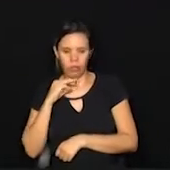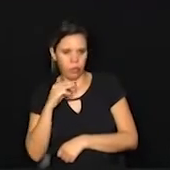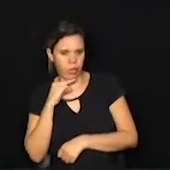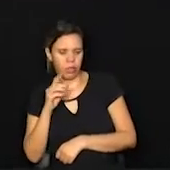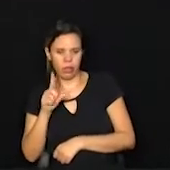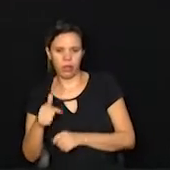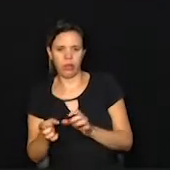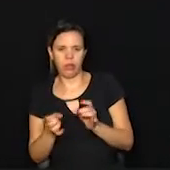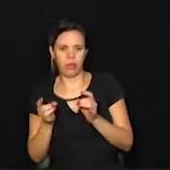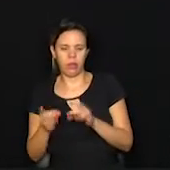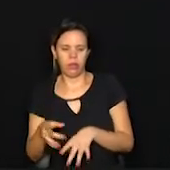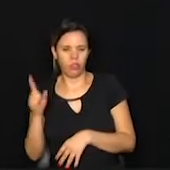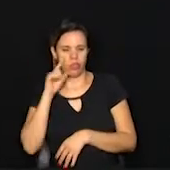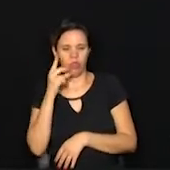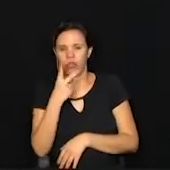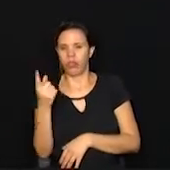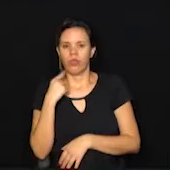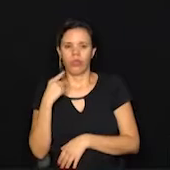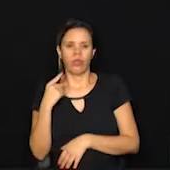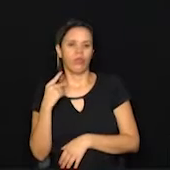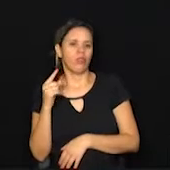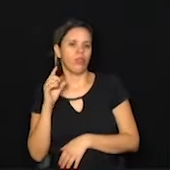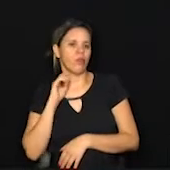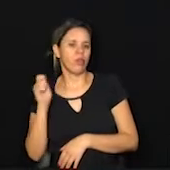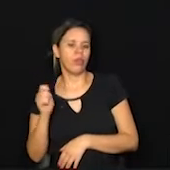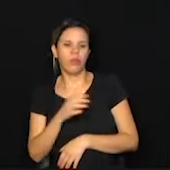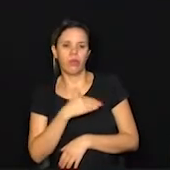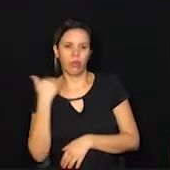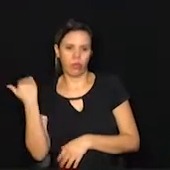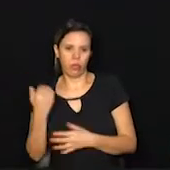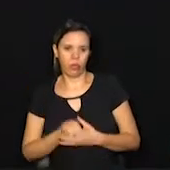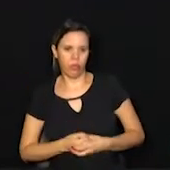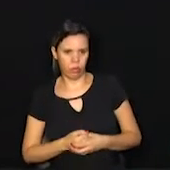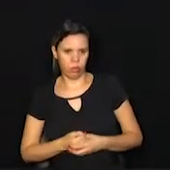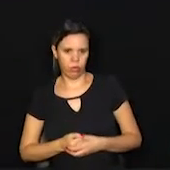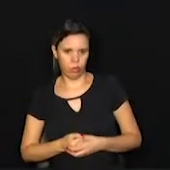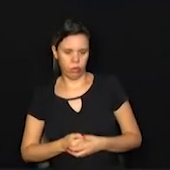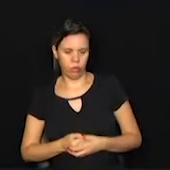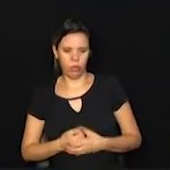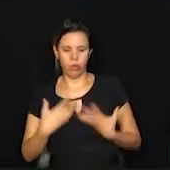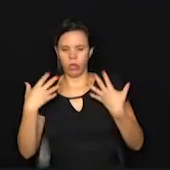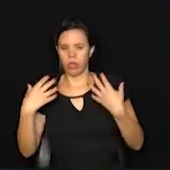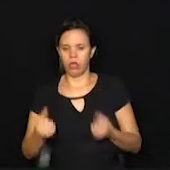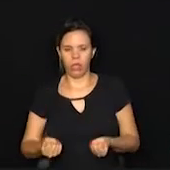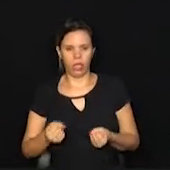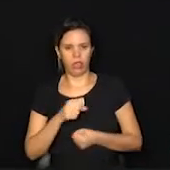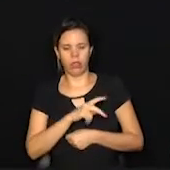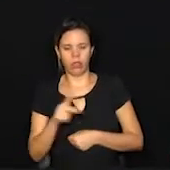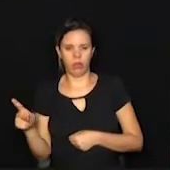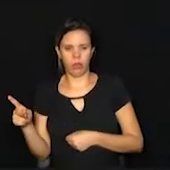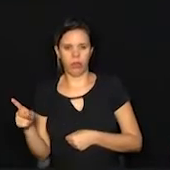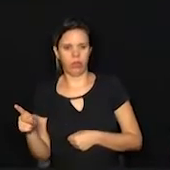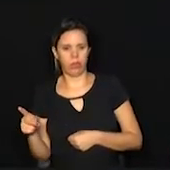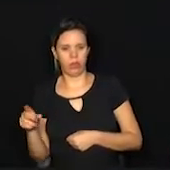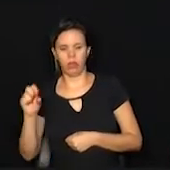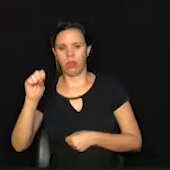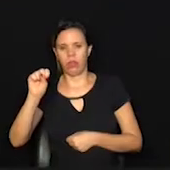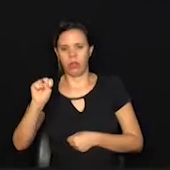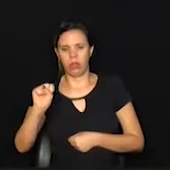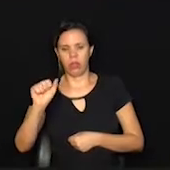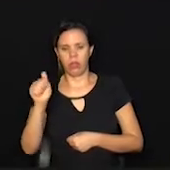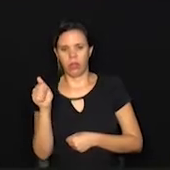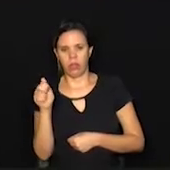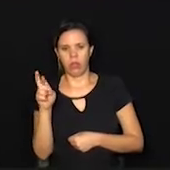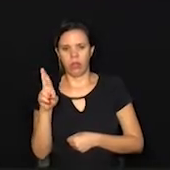e sai no dia Vinte e Um de Abril morto e quem assume a presidência da república o Sarney